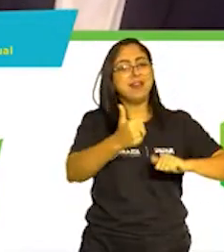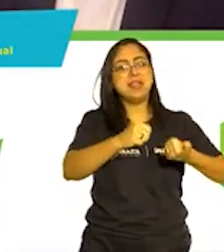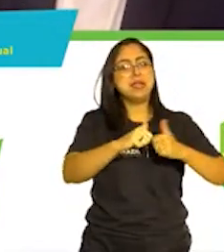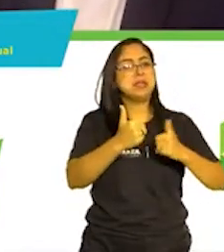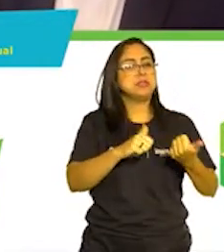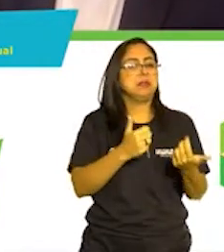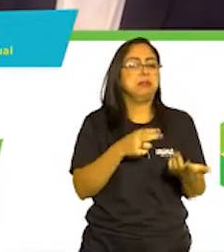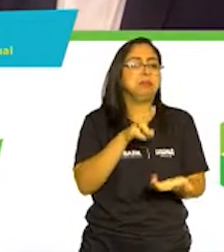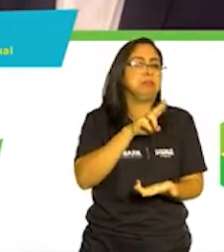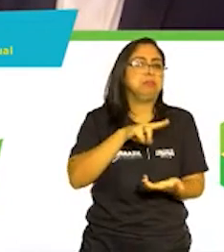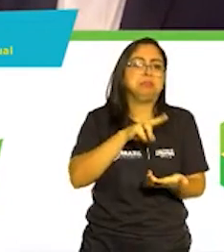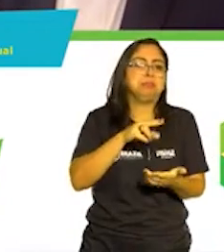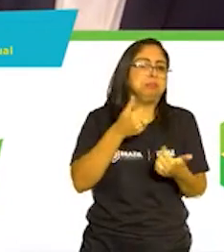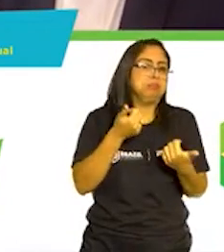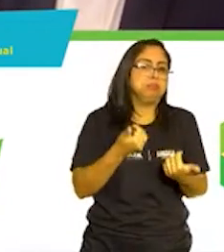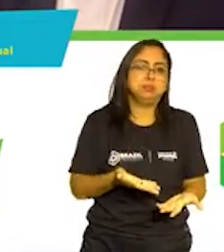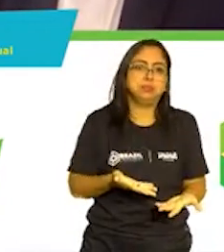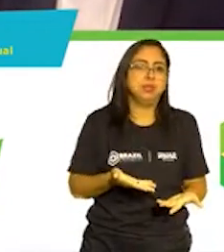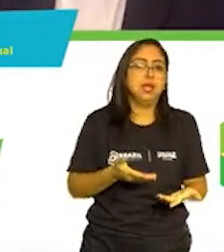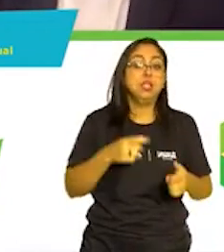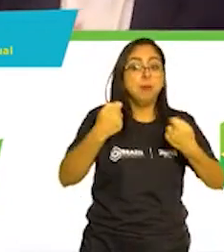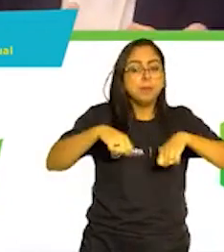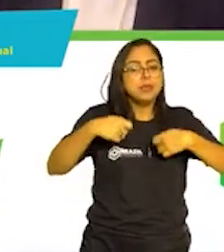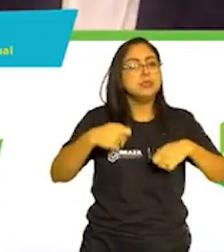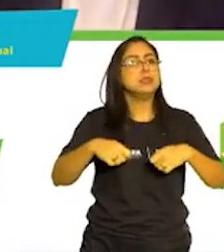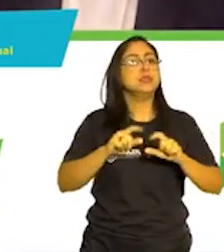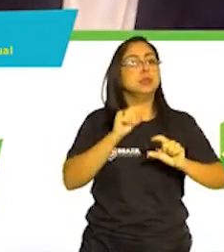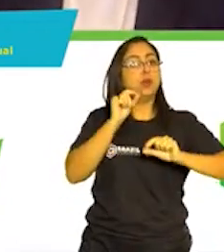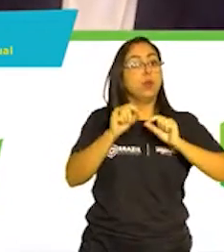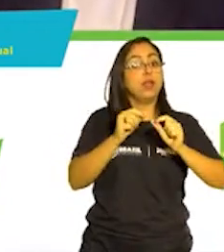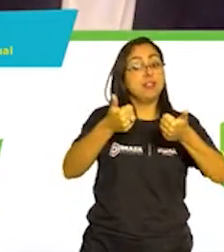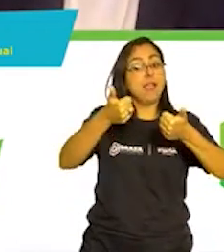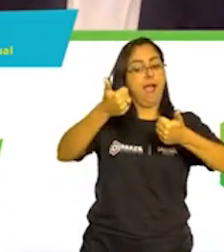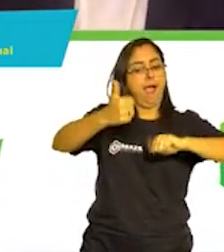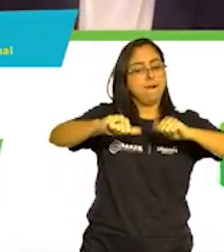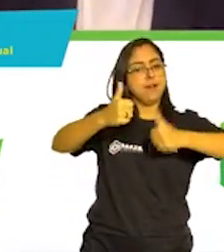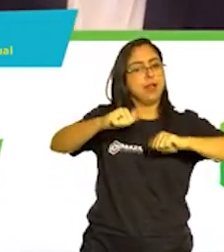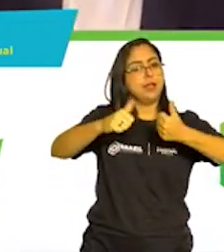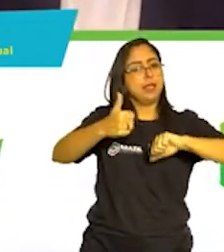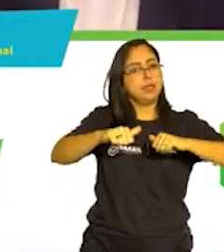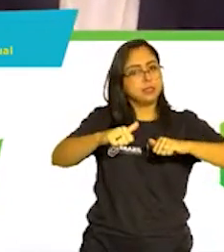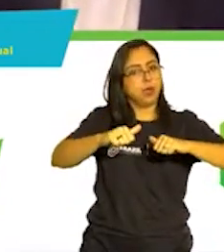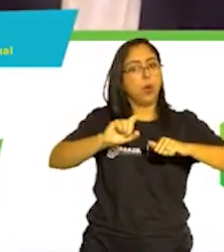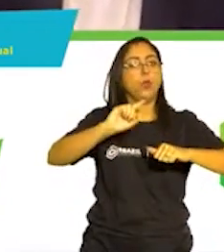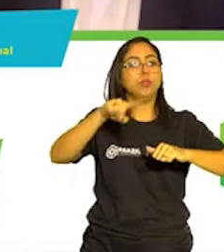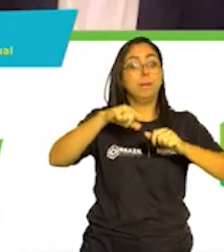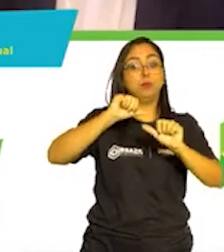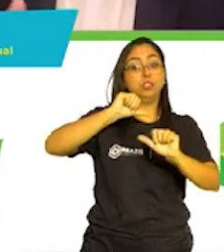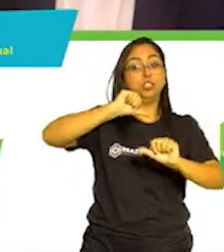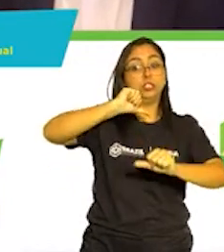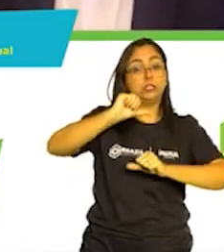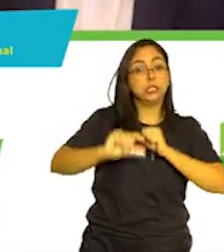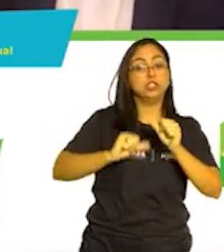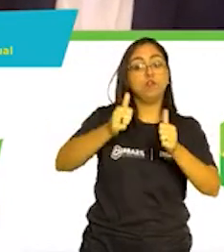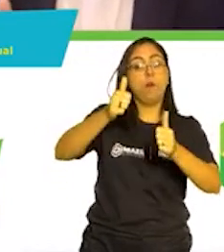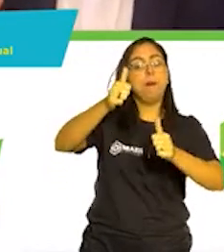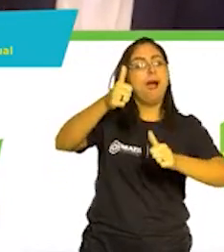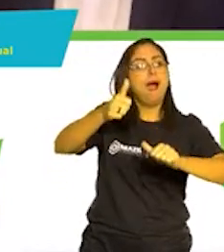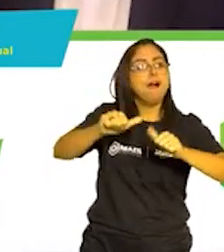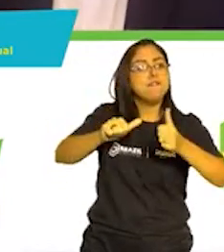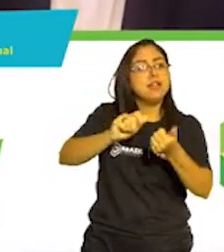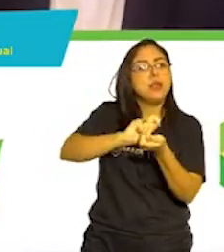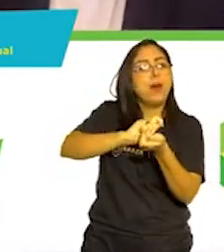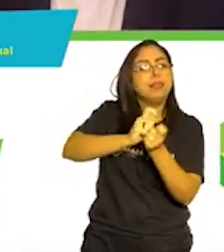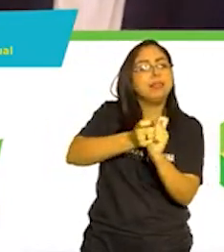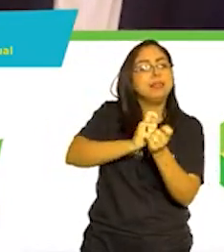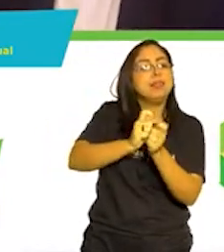gente tem que fazer um pouco do que todo mundo aqui está falando. A gente tem que ter avaliação, a gente tem que transformar essas avaliações numa linguagem